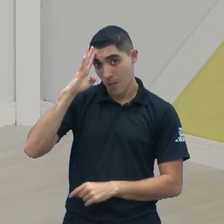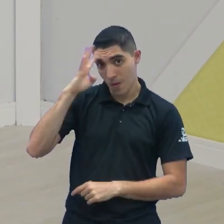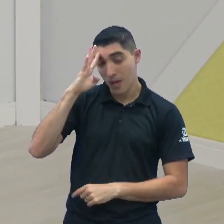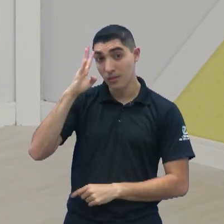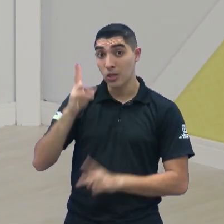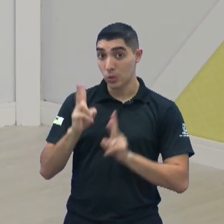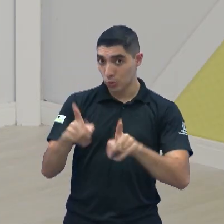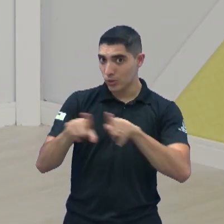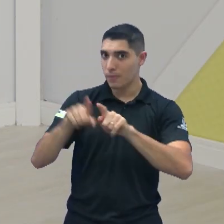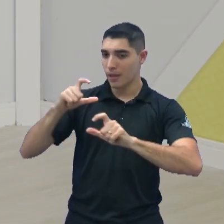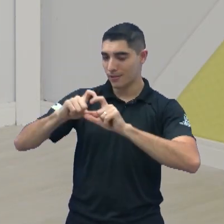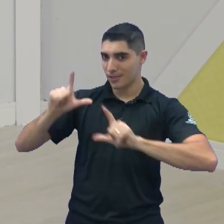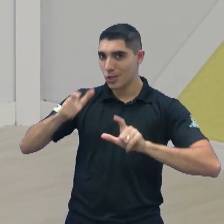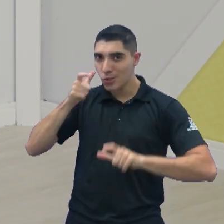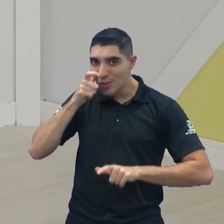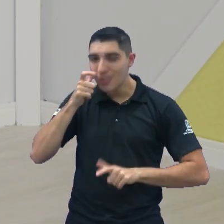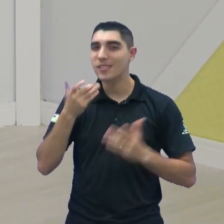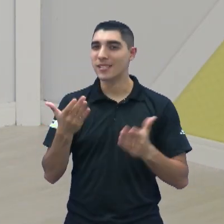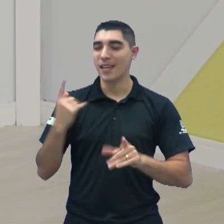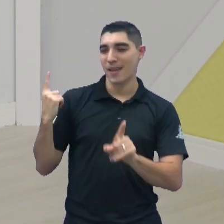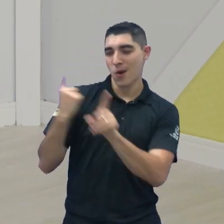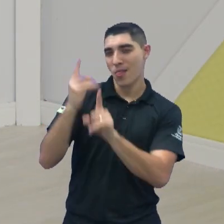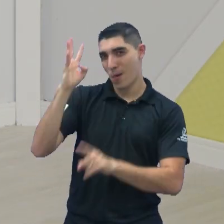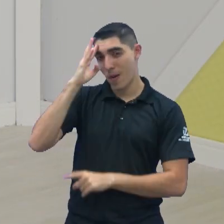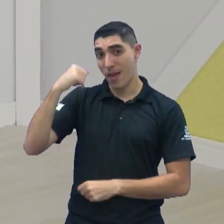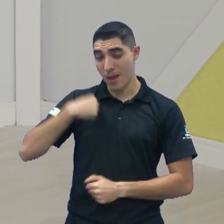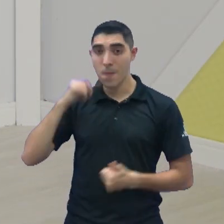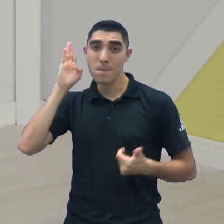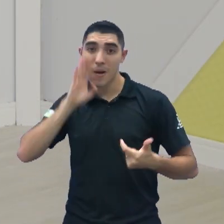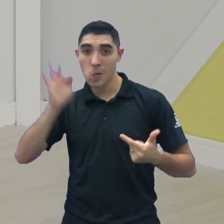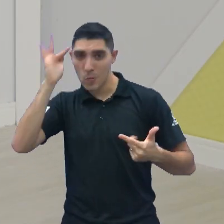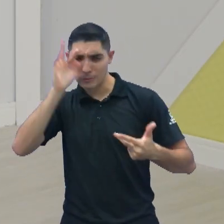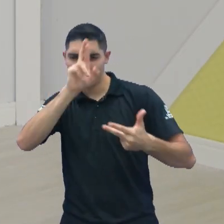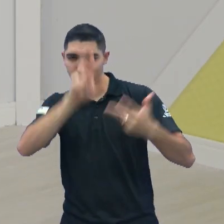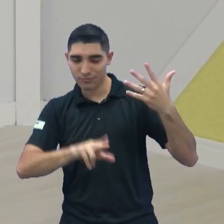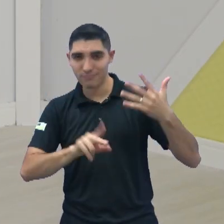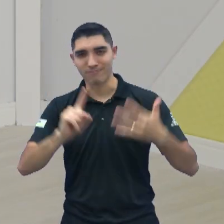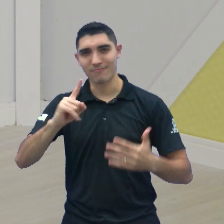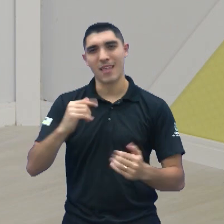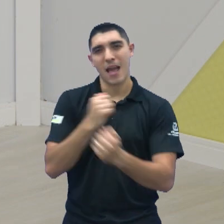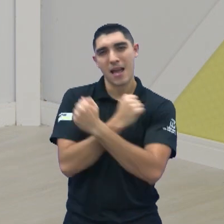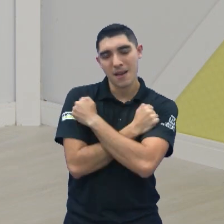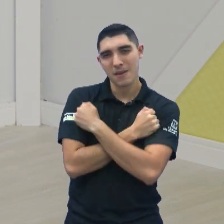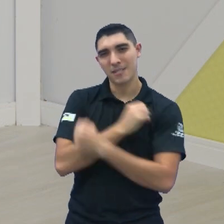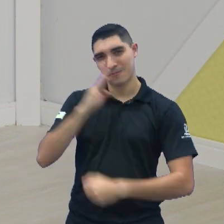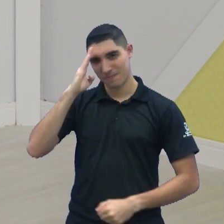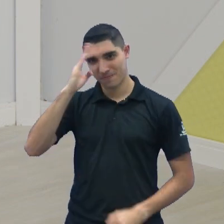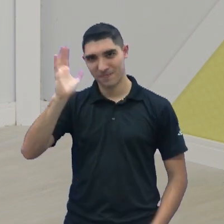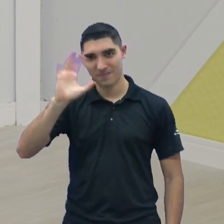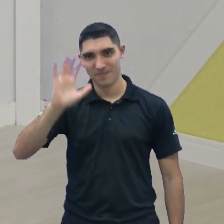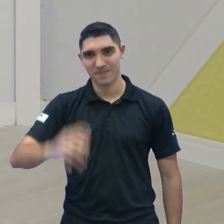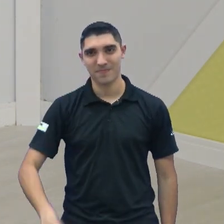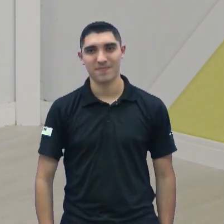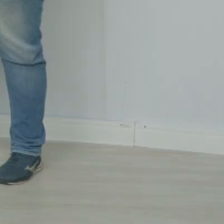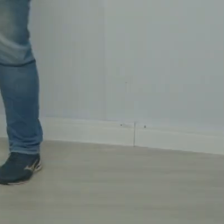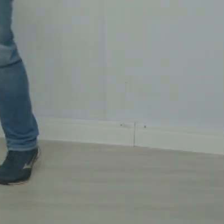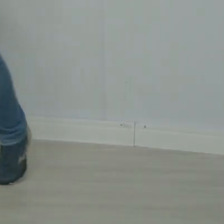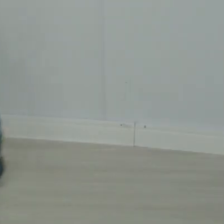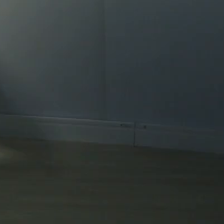com a TV Câmara. A gente volta quarta-feira, eu, Paulito, Luizão e grande equipe. De minha parte, grande abraço, até quarta. Tchau, tchau.